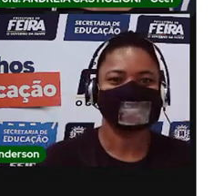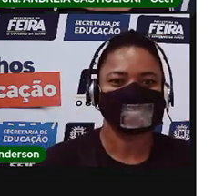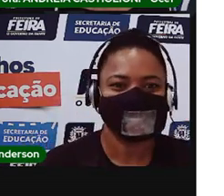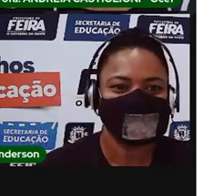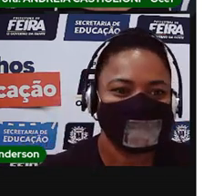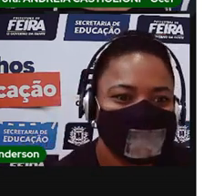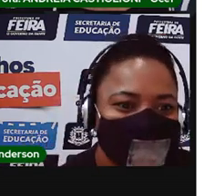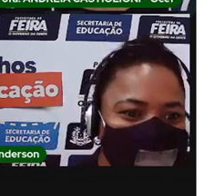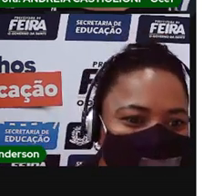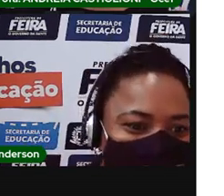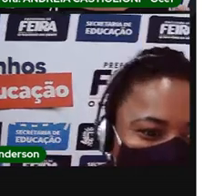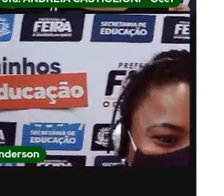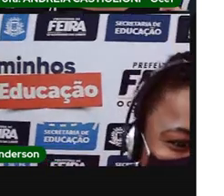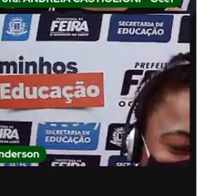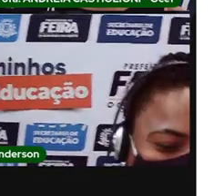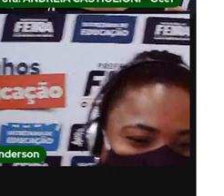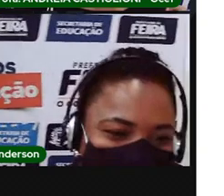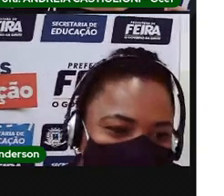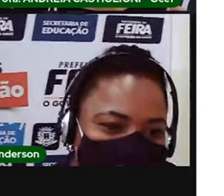Bora no Tec.